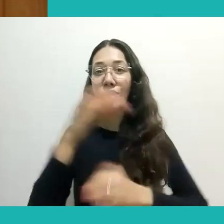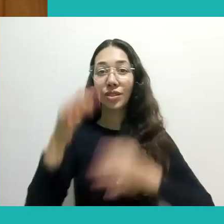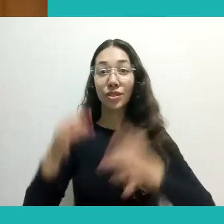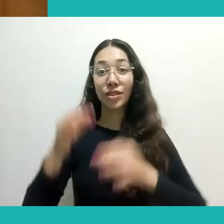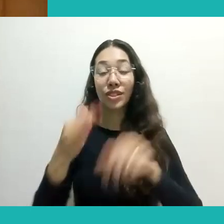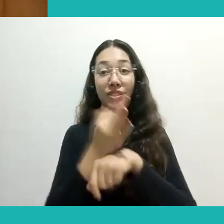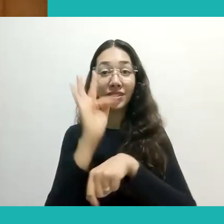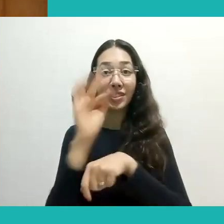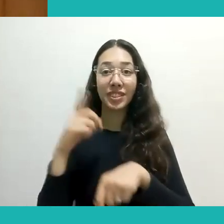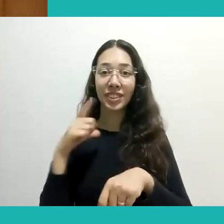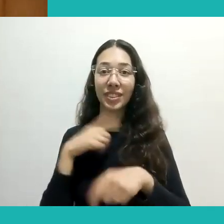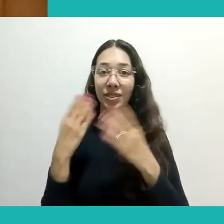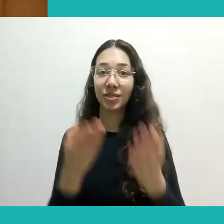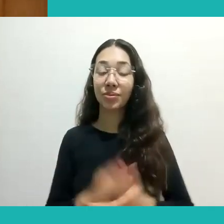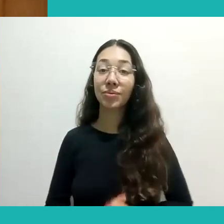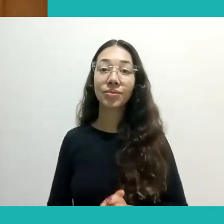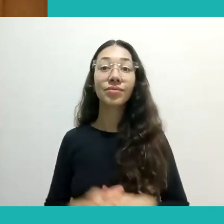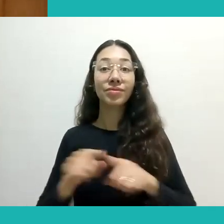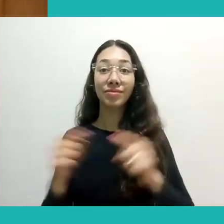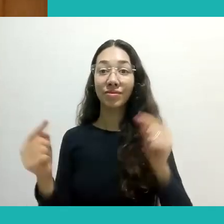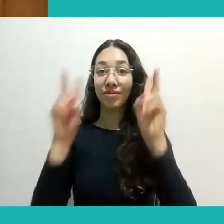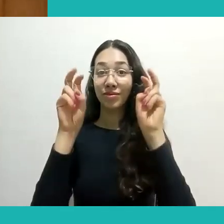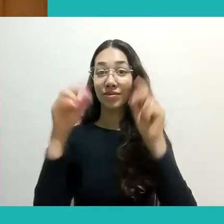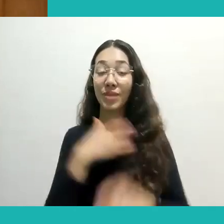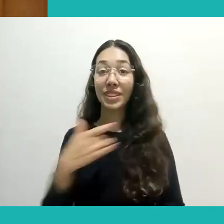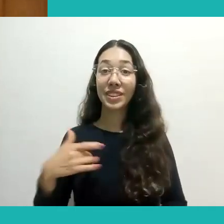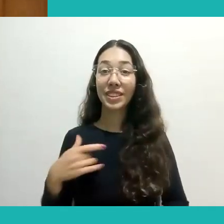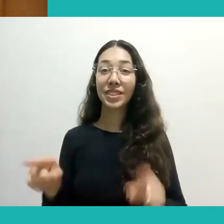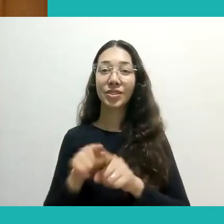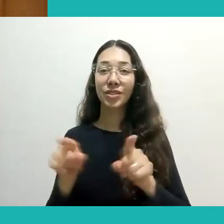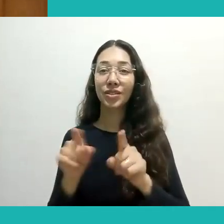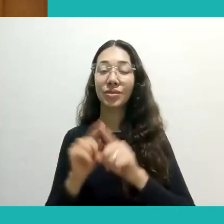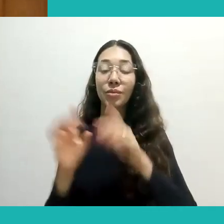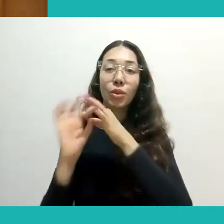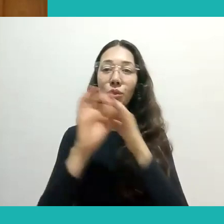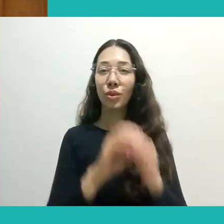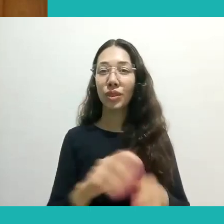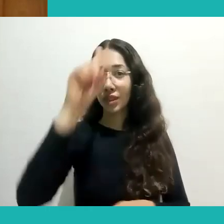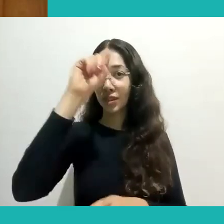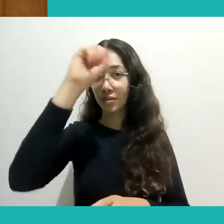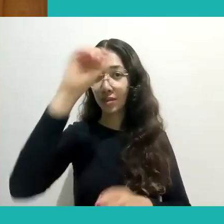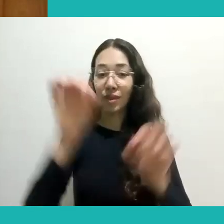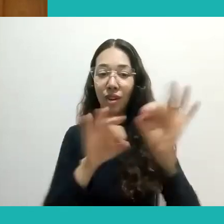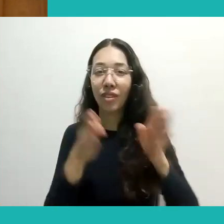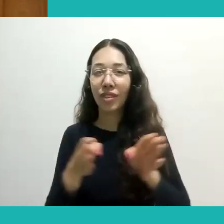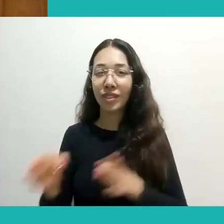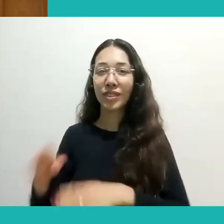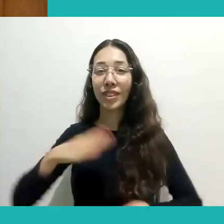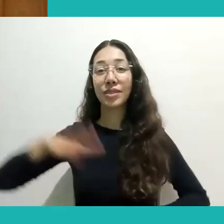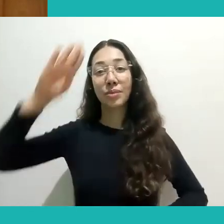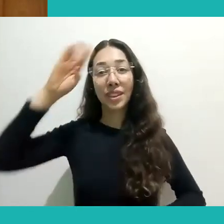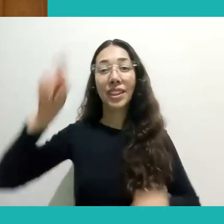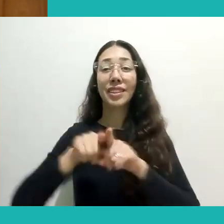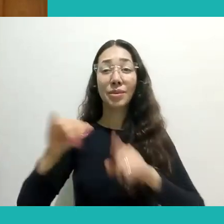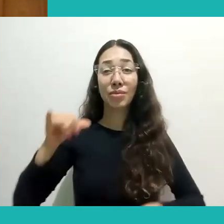Federal. Na área de saúde, contexto hospitalar, em organização militar, comando da aeronáutica, sistema